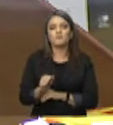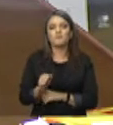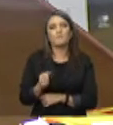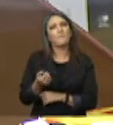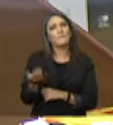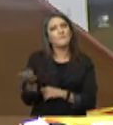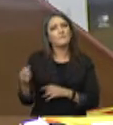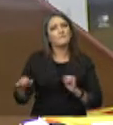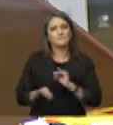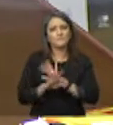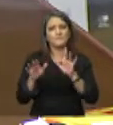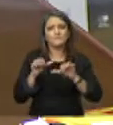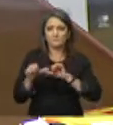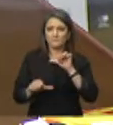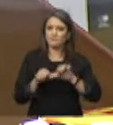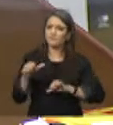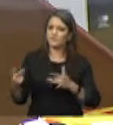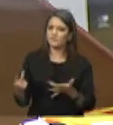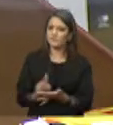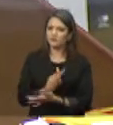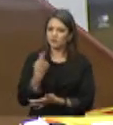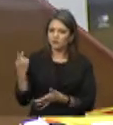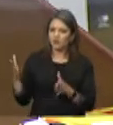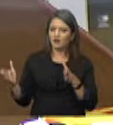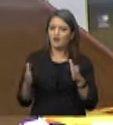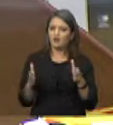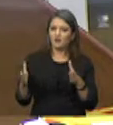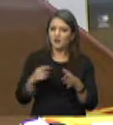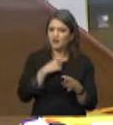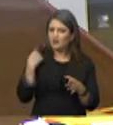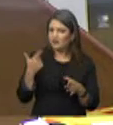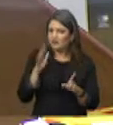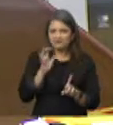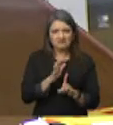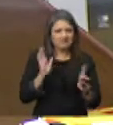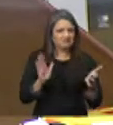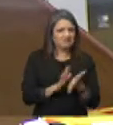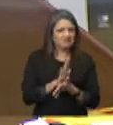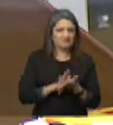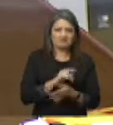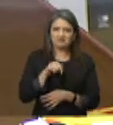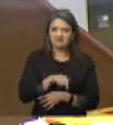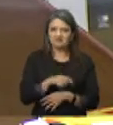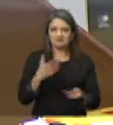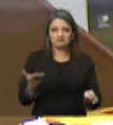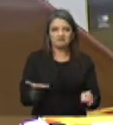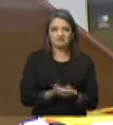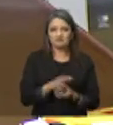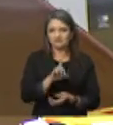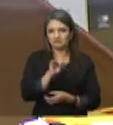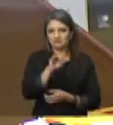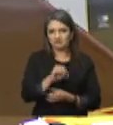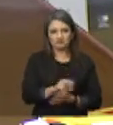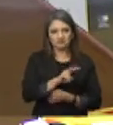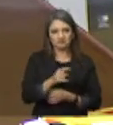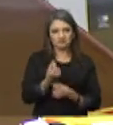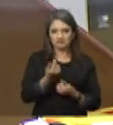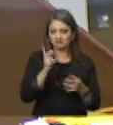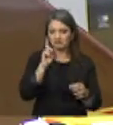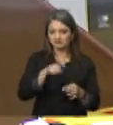está claro que as alterações do sistema de pré-inscrição em nada afetam a situação dessas ações de ressarcimento